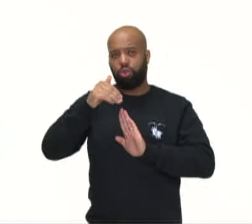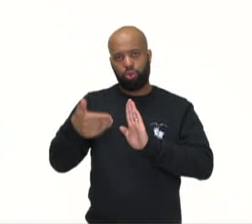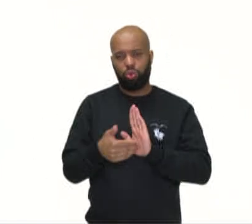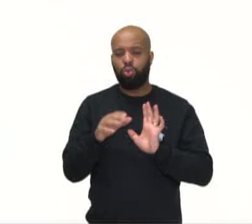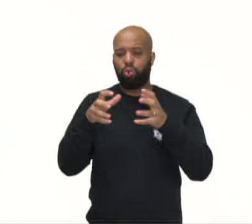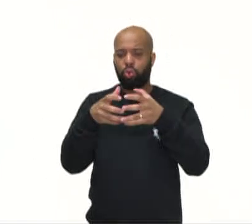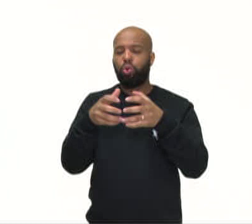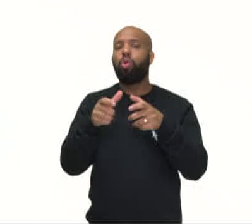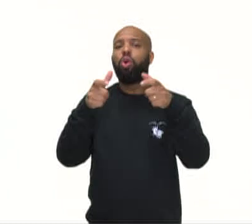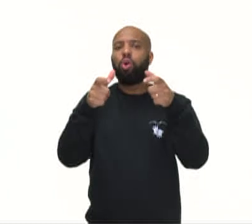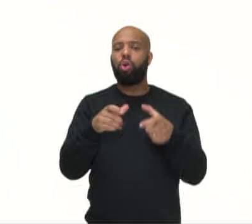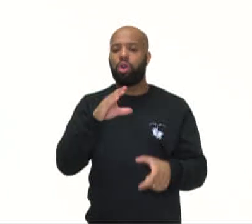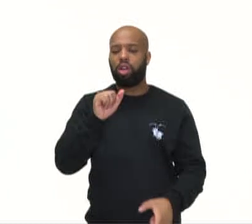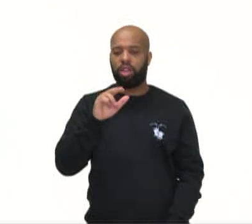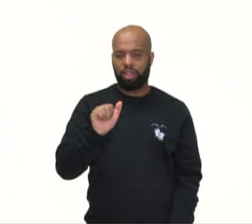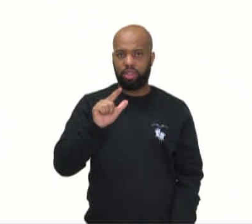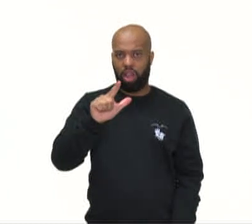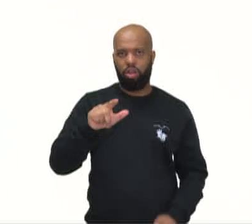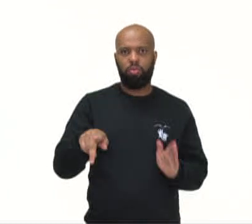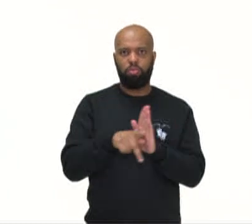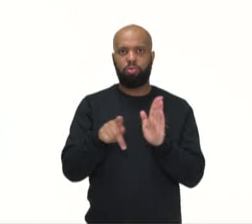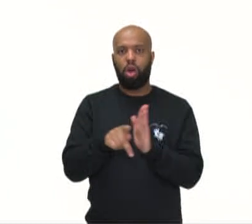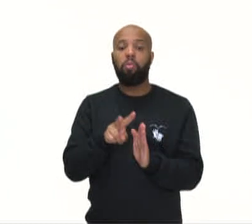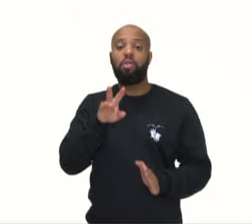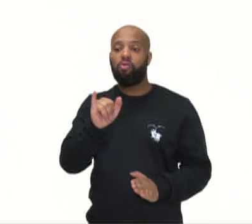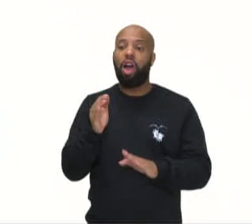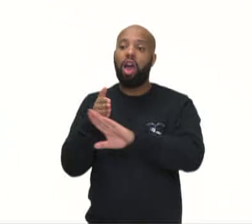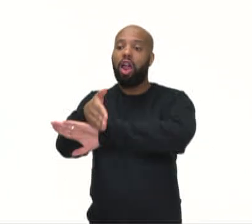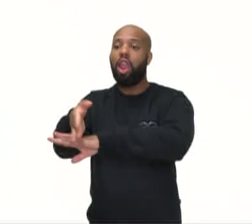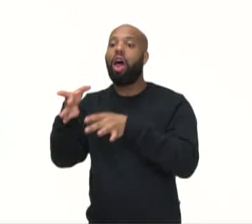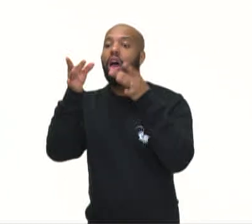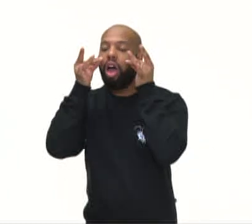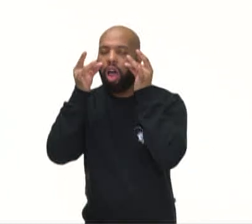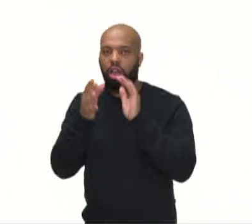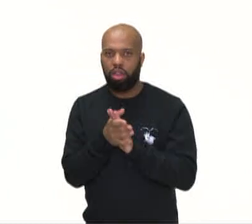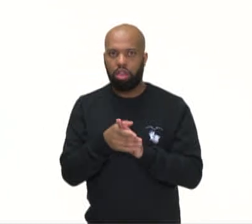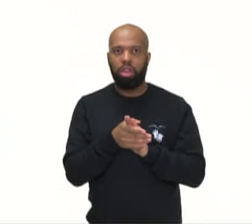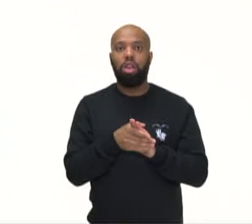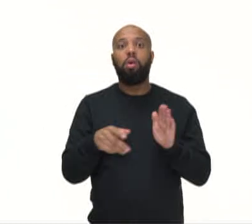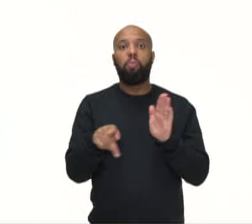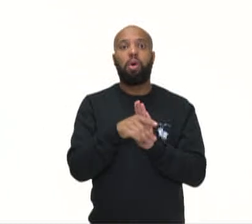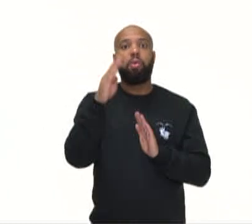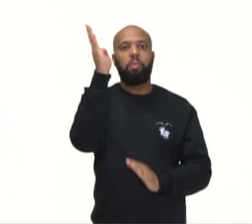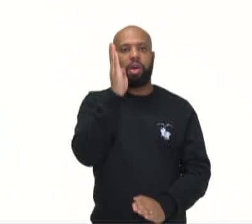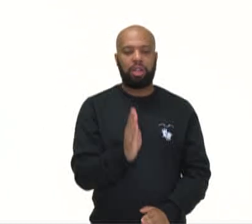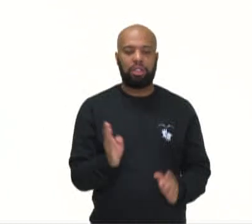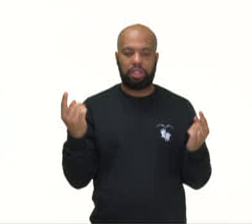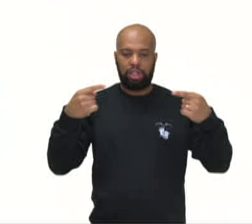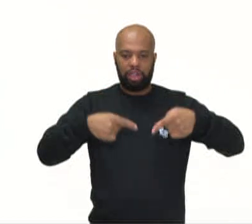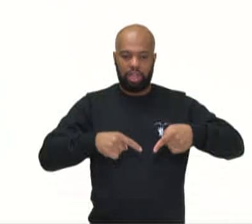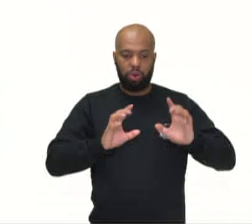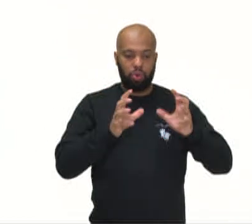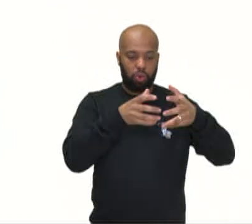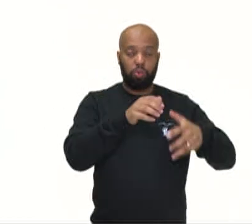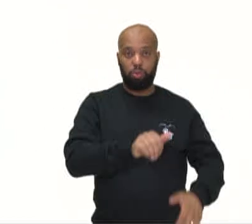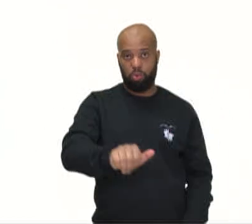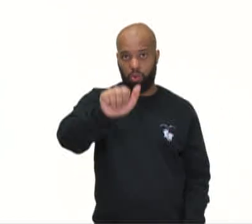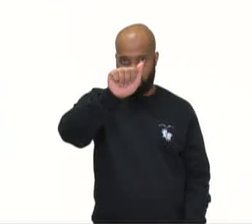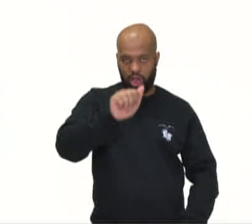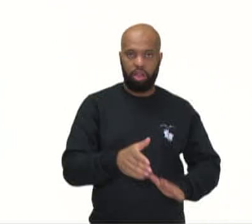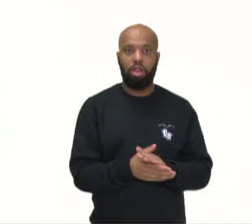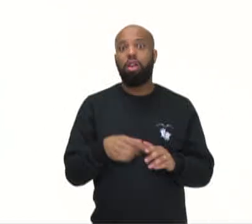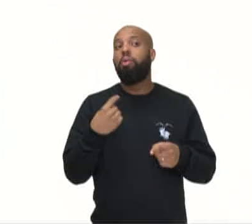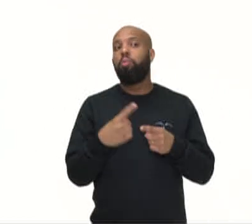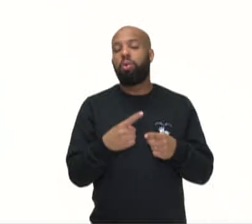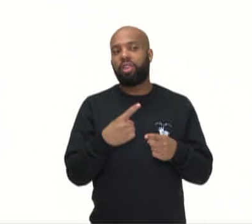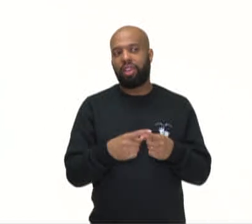no canal na cobertura do Campeonato Brasileiro da Série A, pois, ultimamente, então